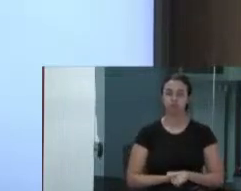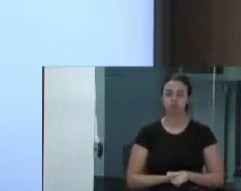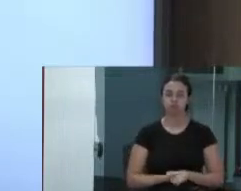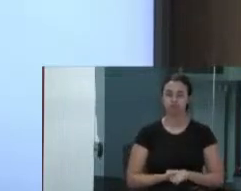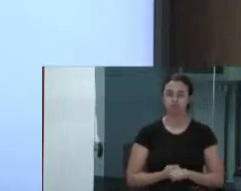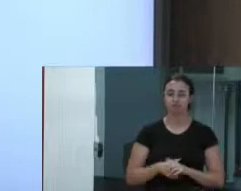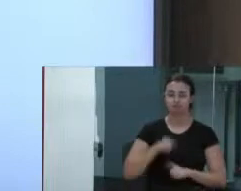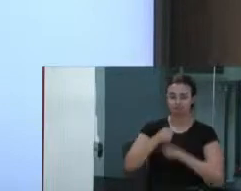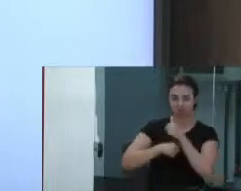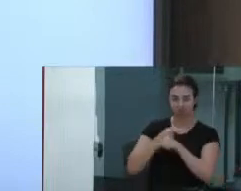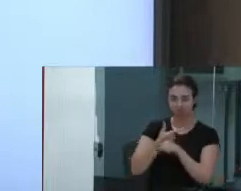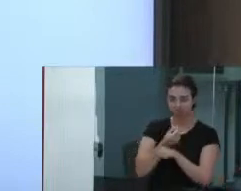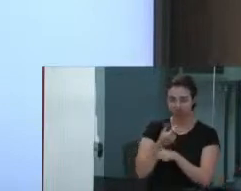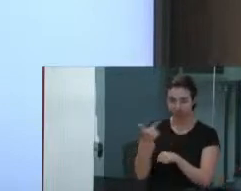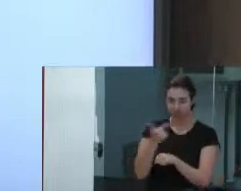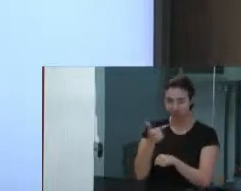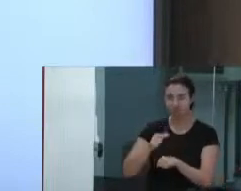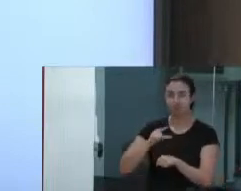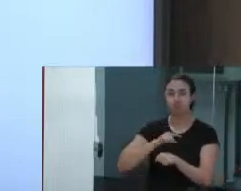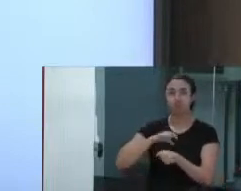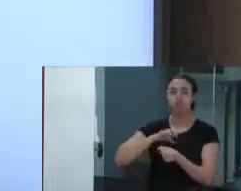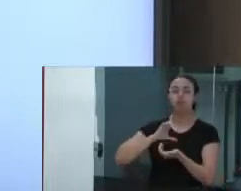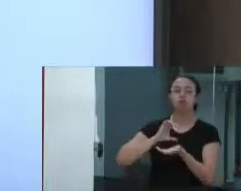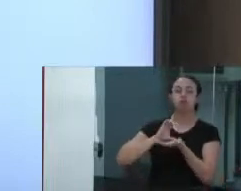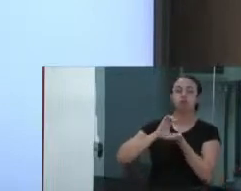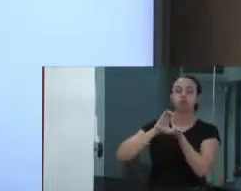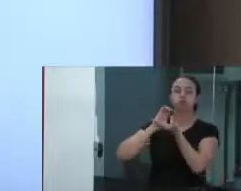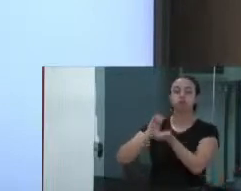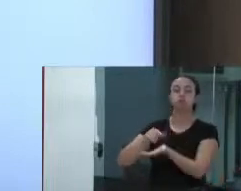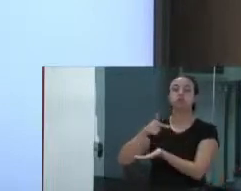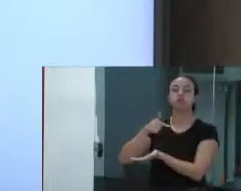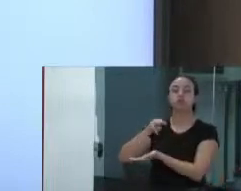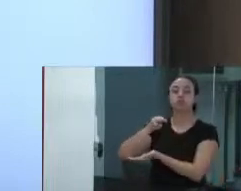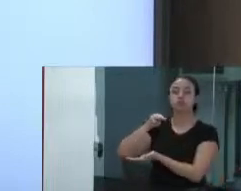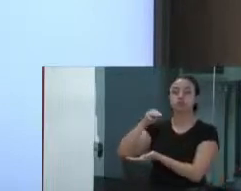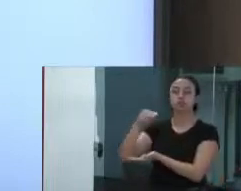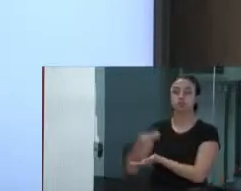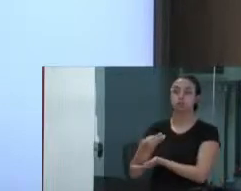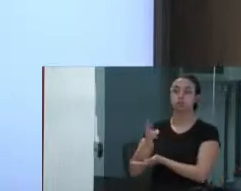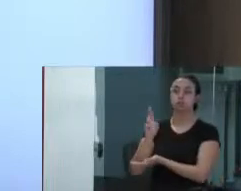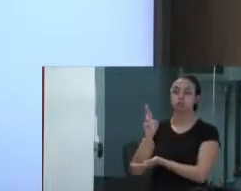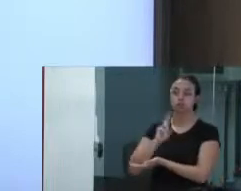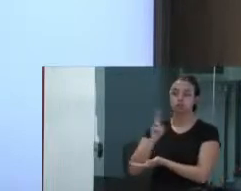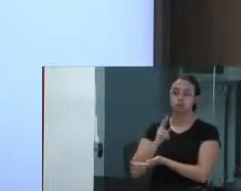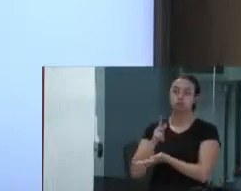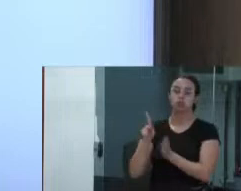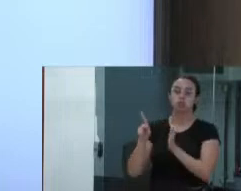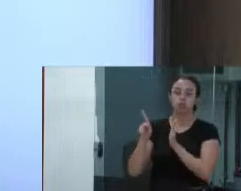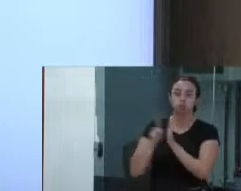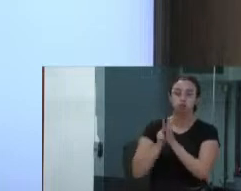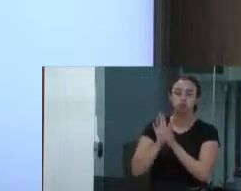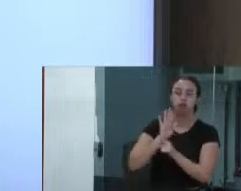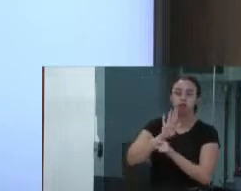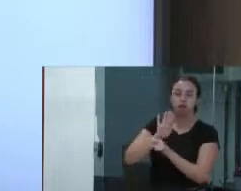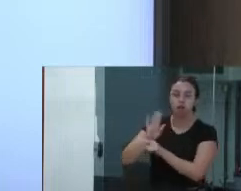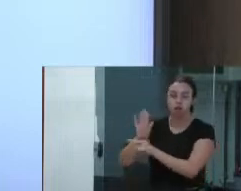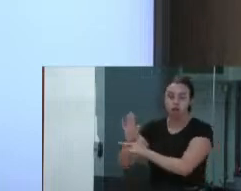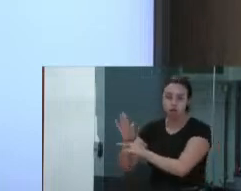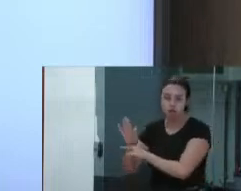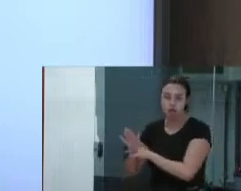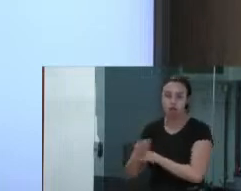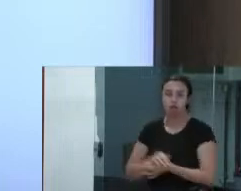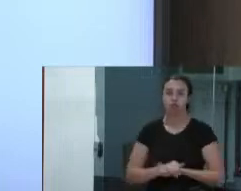Em 2022, a gente teve um repasse, né, de 7.796.000 em termos de colaboração, quase 2 milhões em